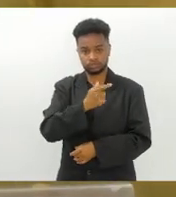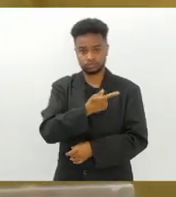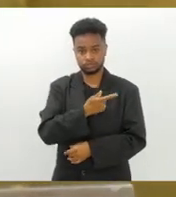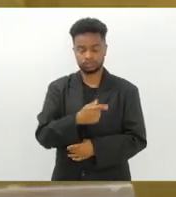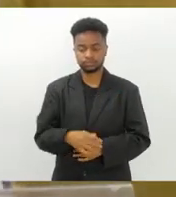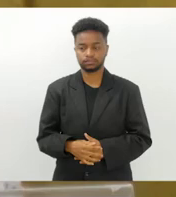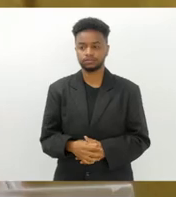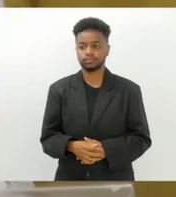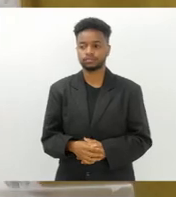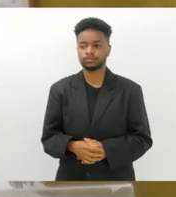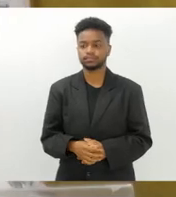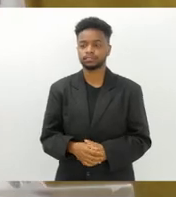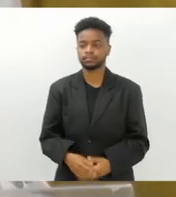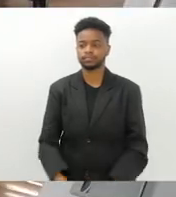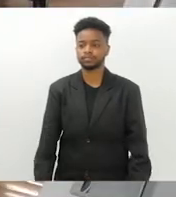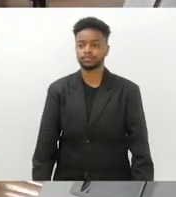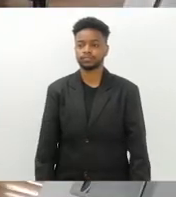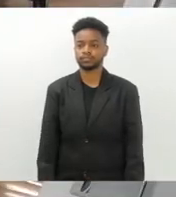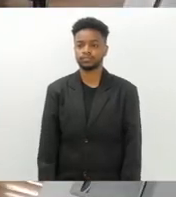Gonçalo.